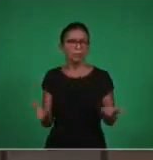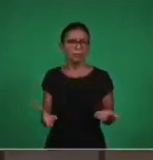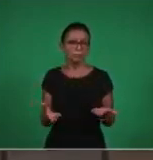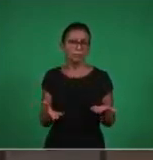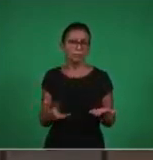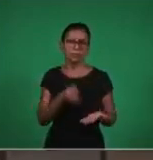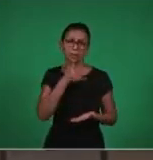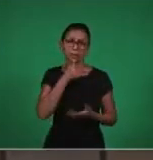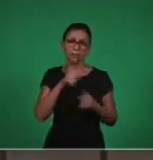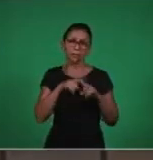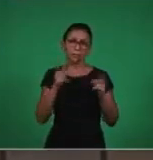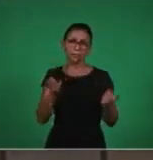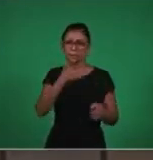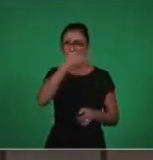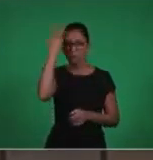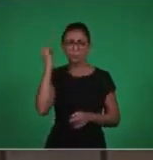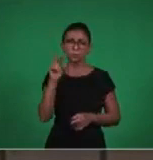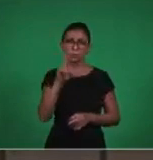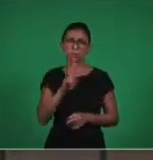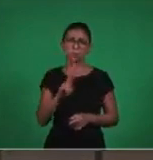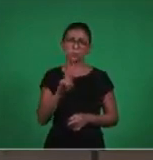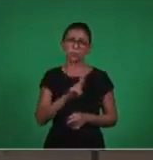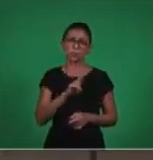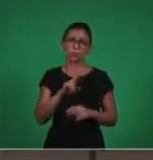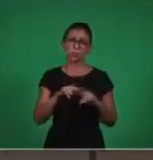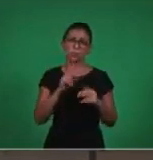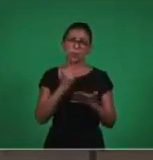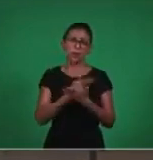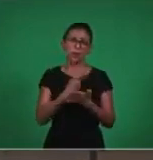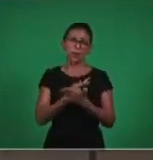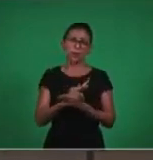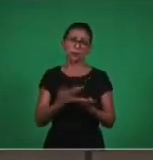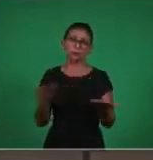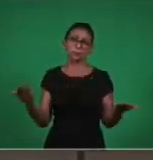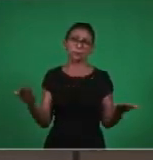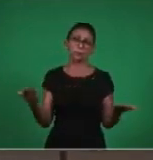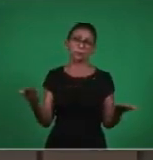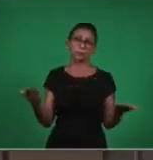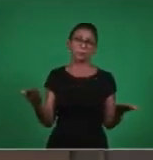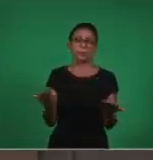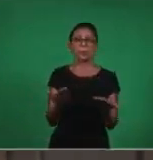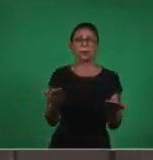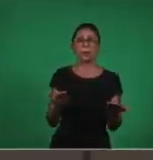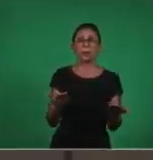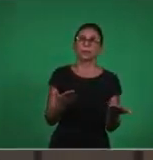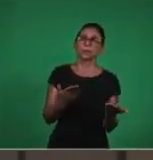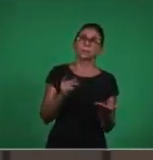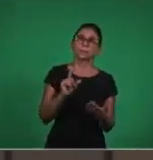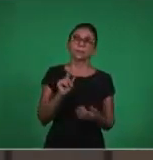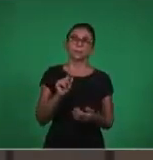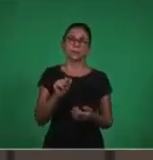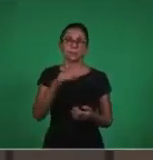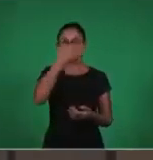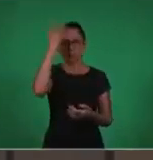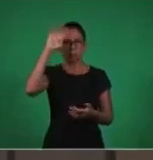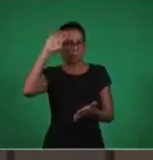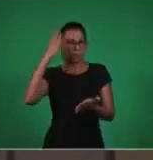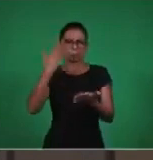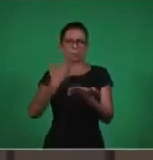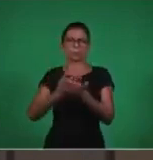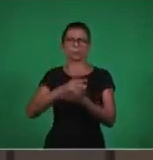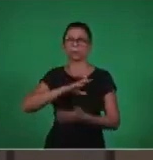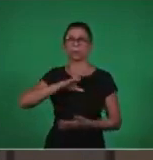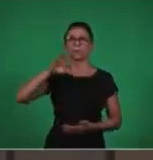transformou isso em religião. E agora ele transforma em ciência, porque ele não crê em Deus. Sabe por que ele não crê em Deus? Porque ele acha que